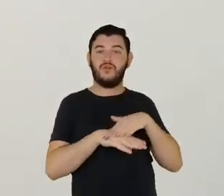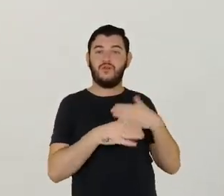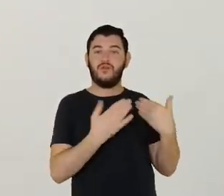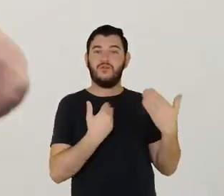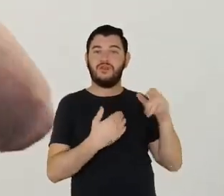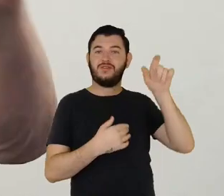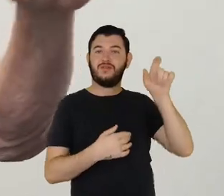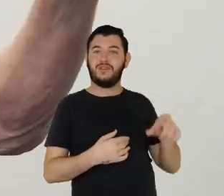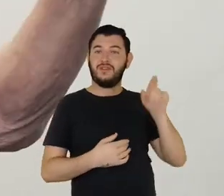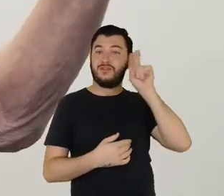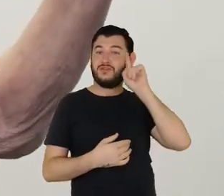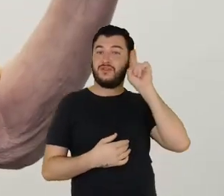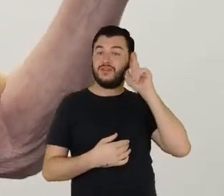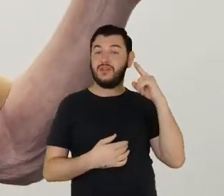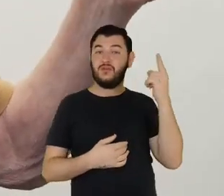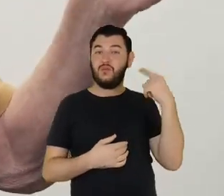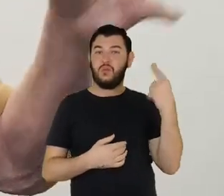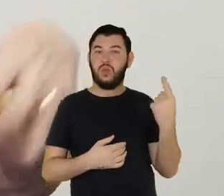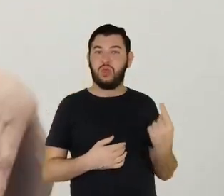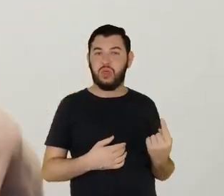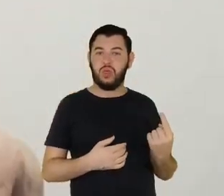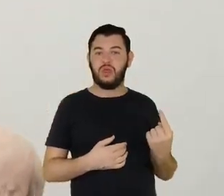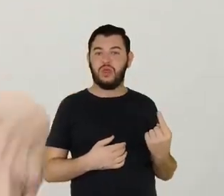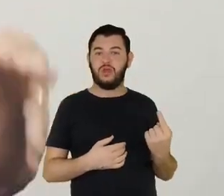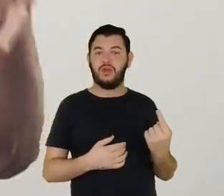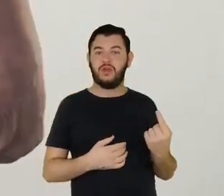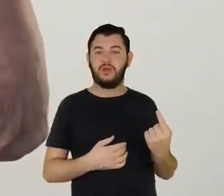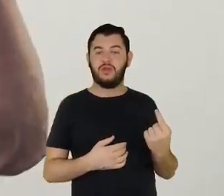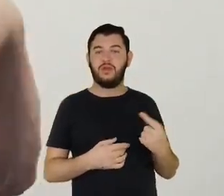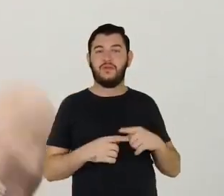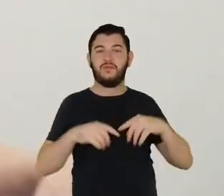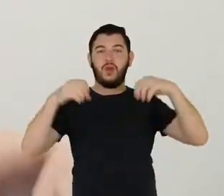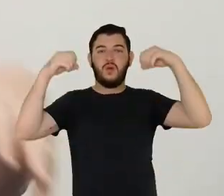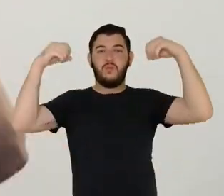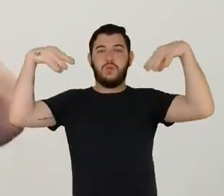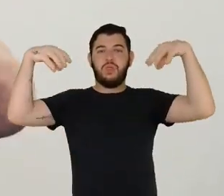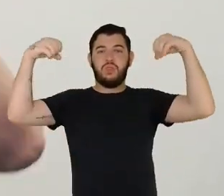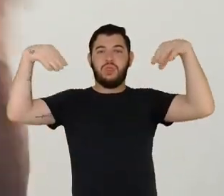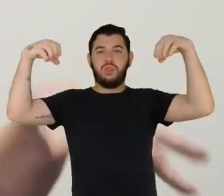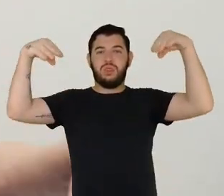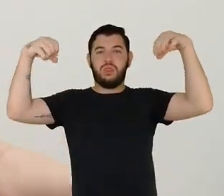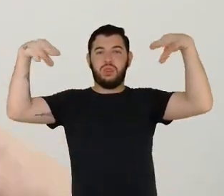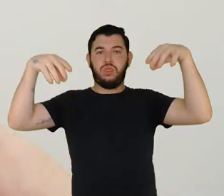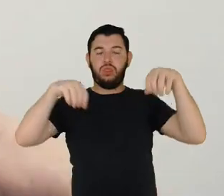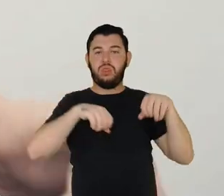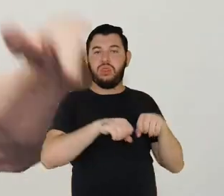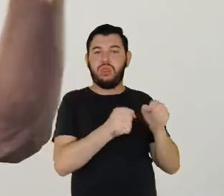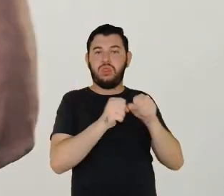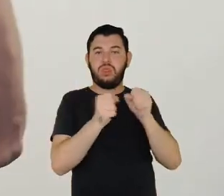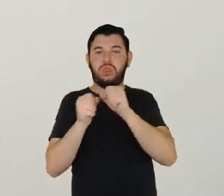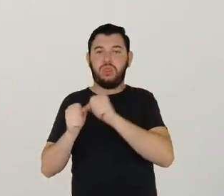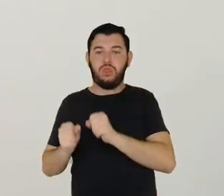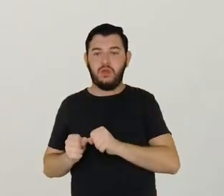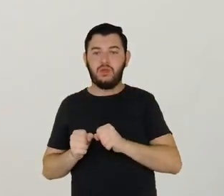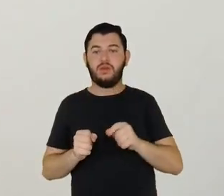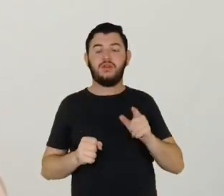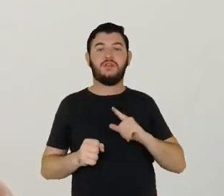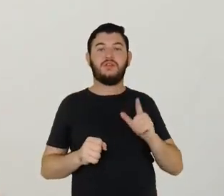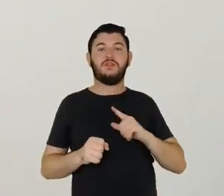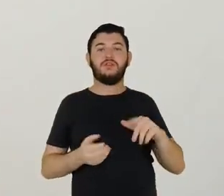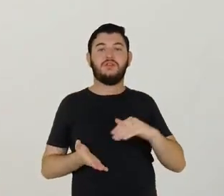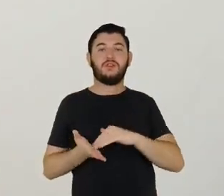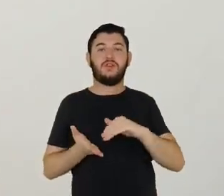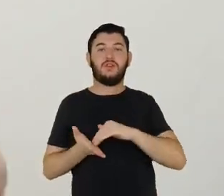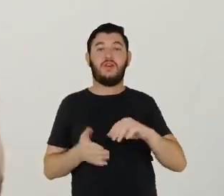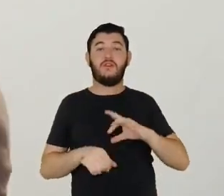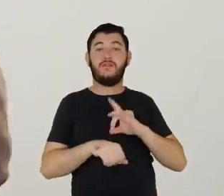queimou todas as lâmpadas, quebrou todas as luminárias do lado de fora, tinha um escritório que era de vidro, quebrou todo o vidro. Agora, para terminar, deu cupim